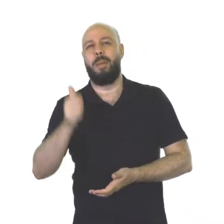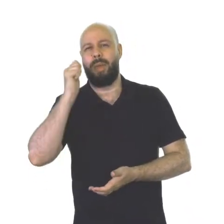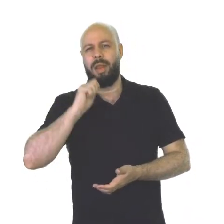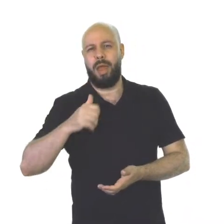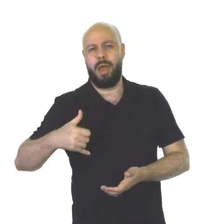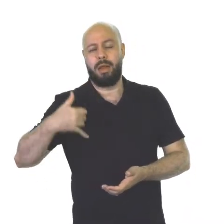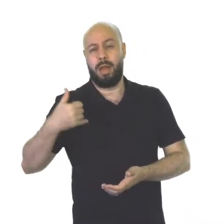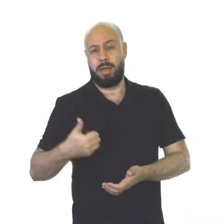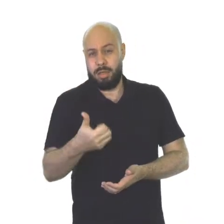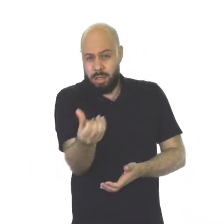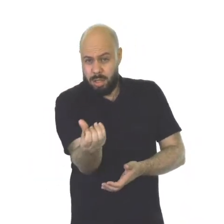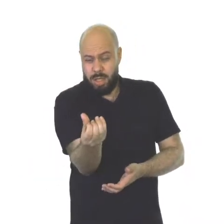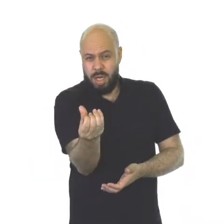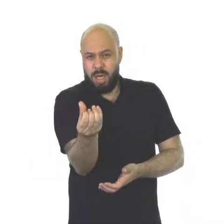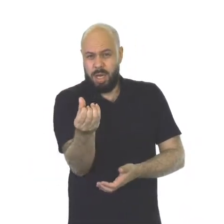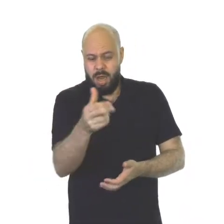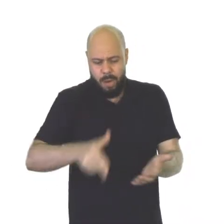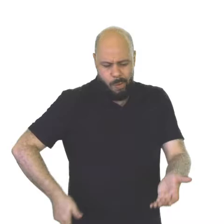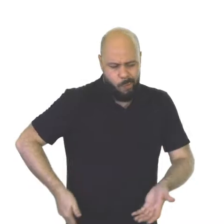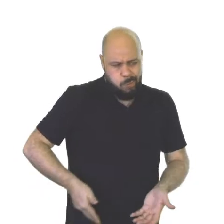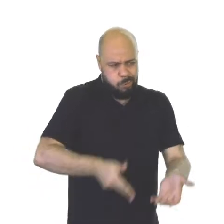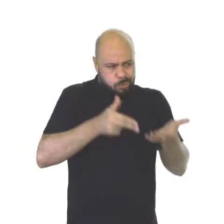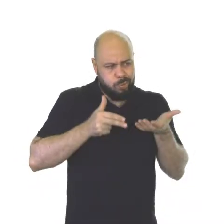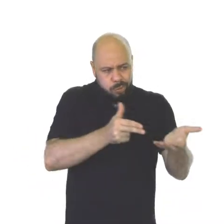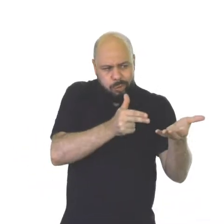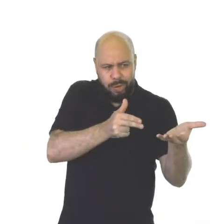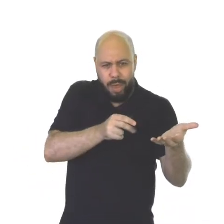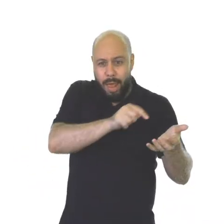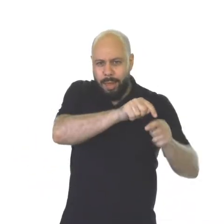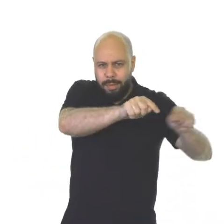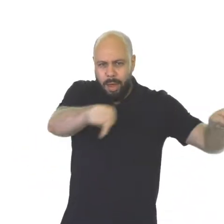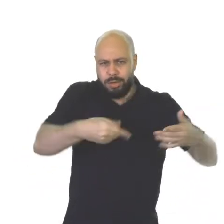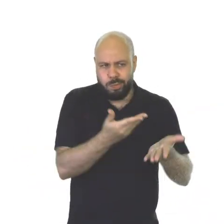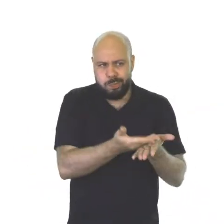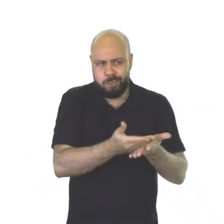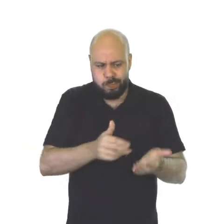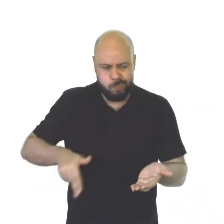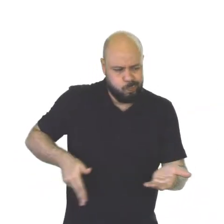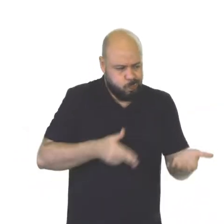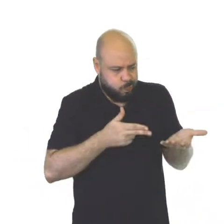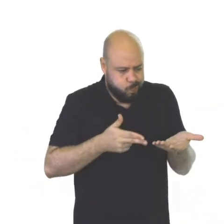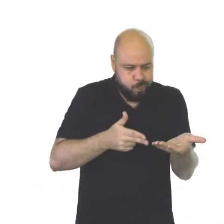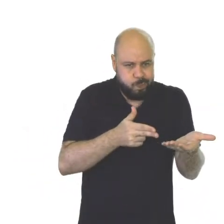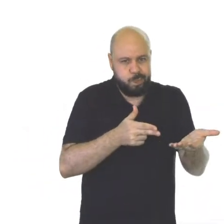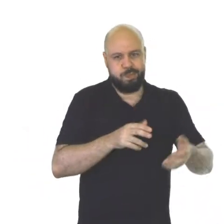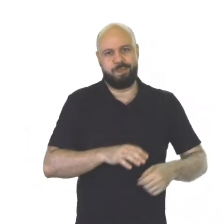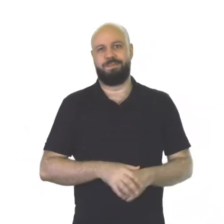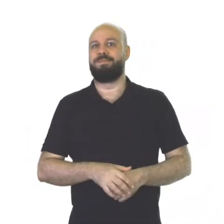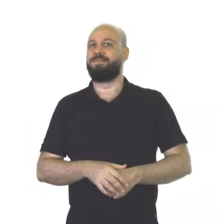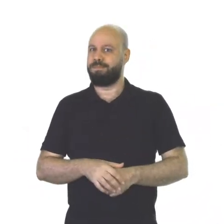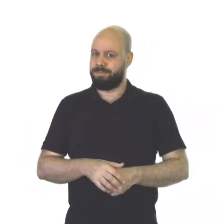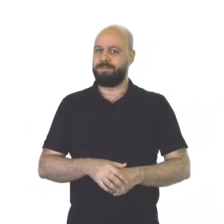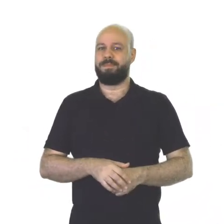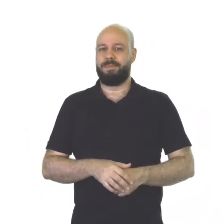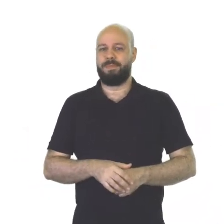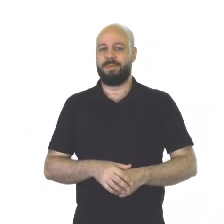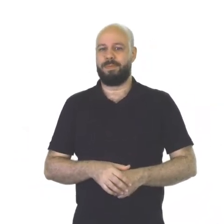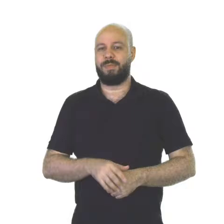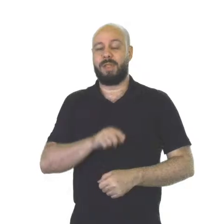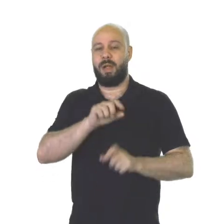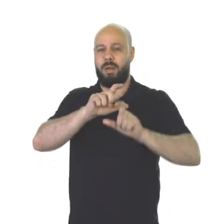uma espingarda, ela assaltou ali, ela entrou classe adentro na sala de aula de crianças. Então, a